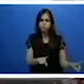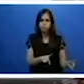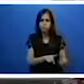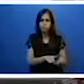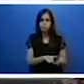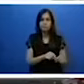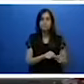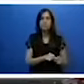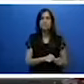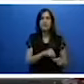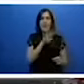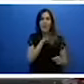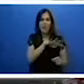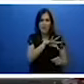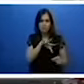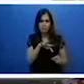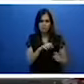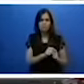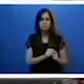lá.